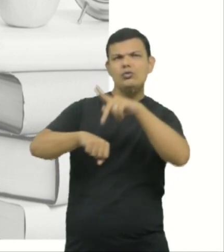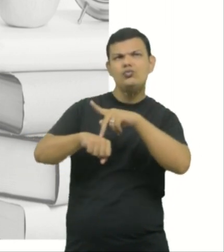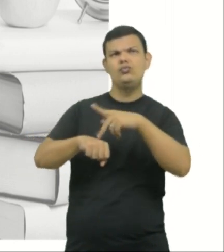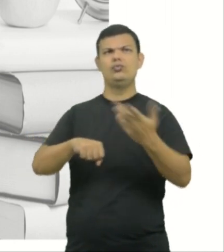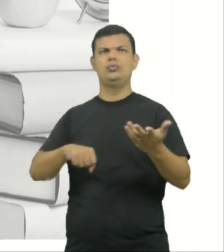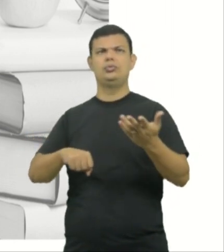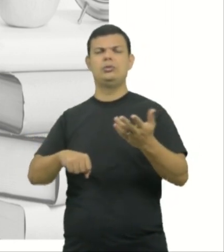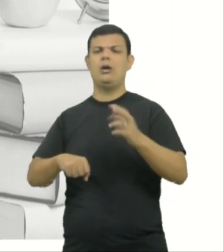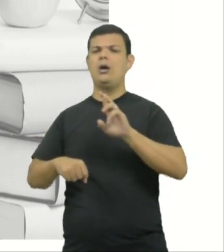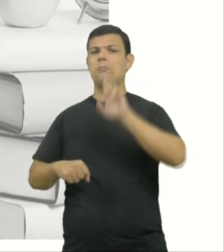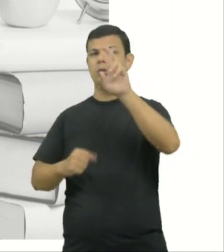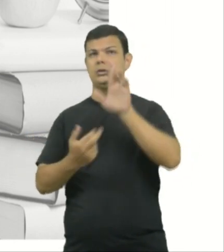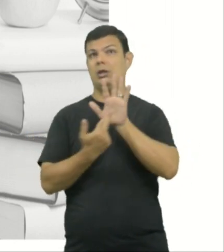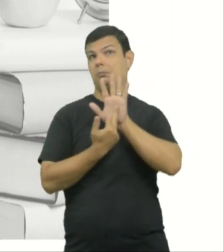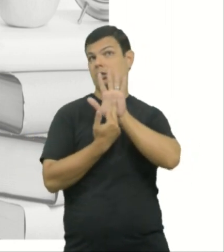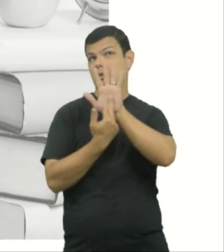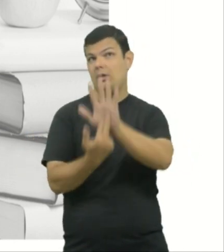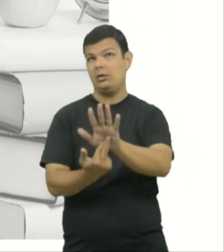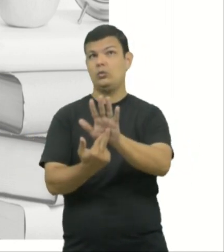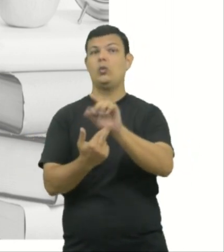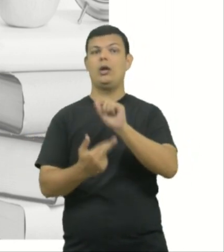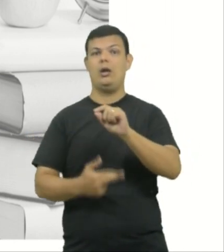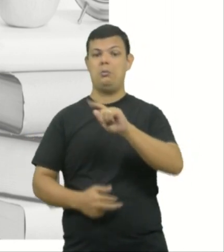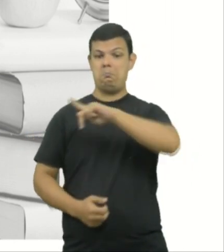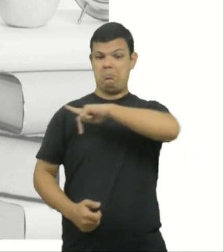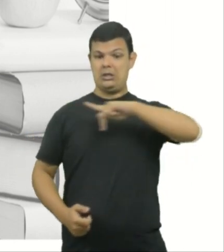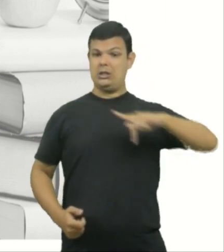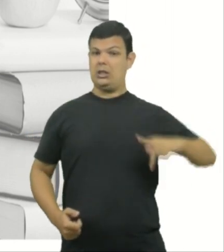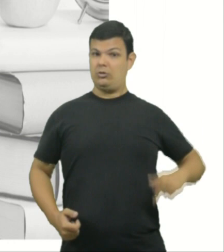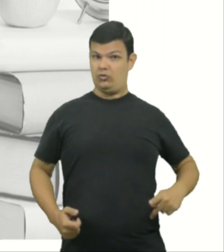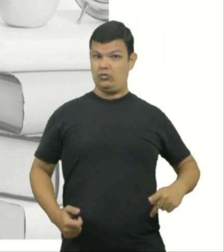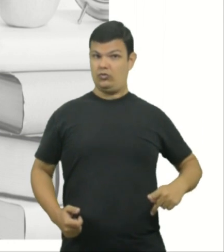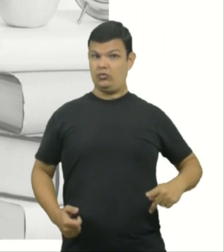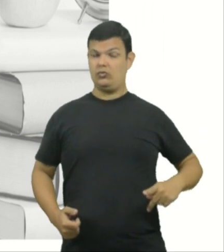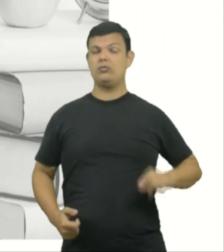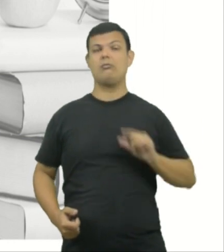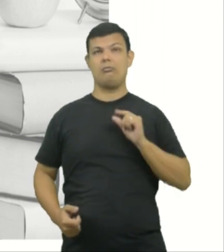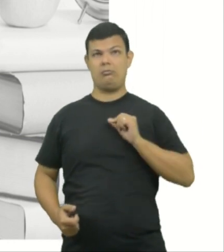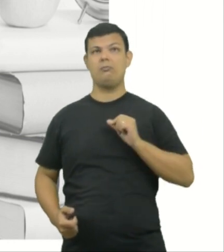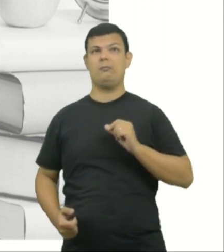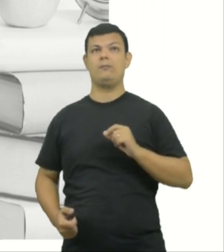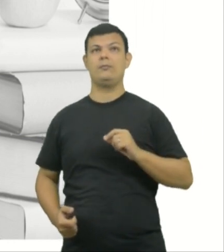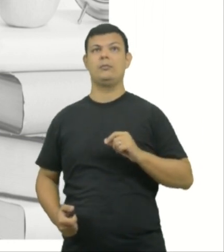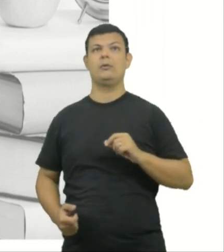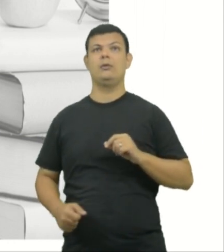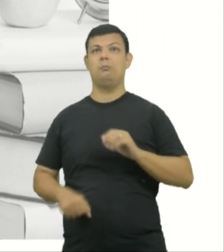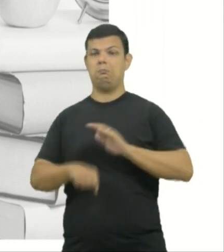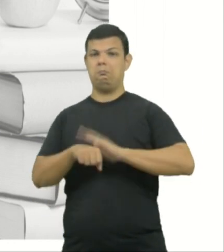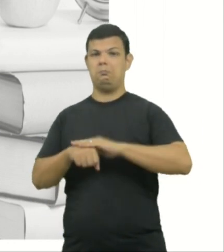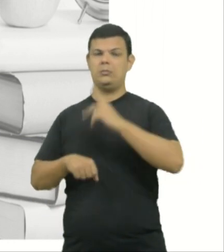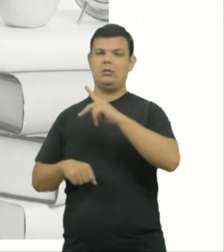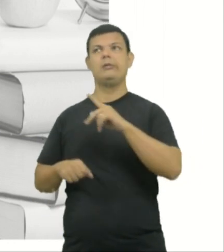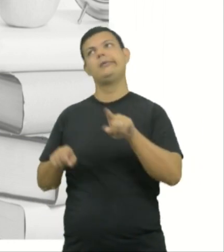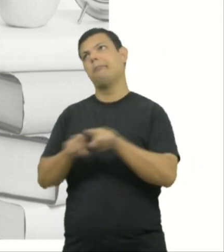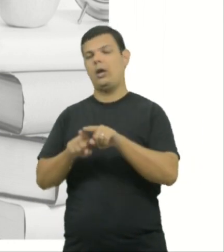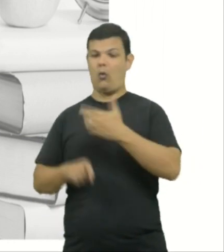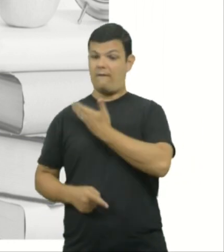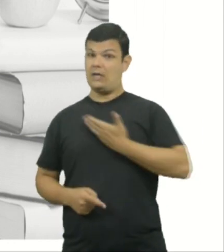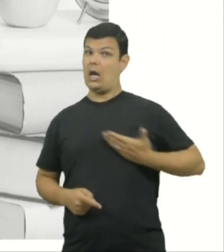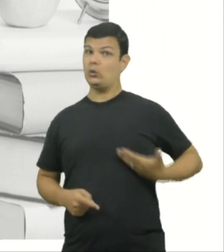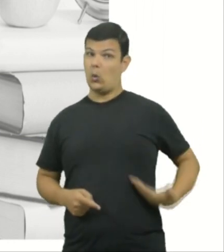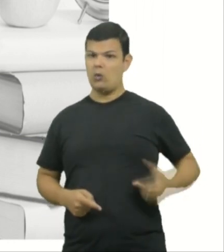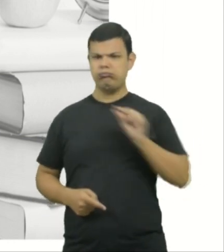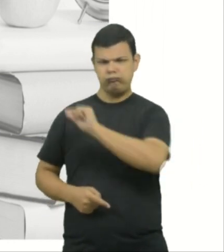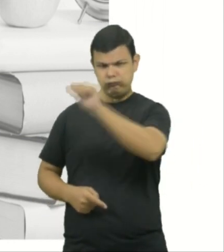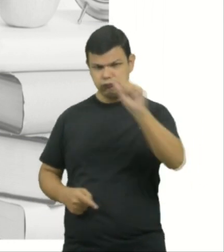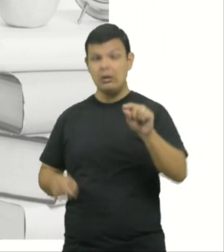país. Ele é representado pelo presidente da República, ok? Pelos nossos governadores